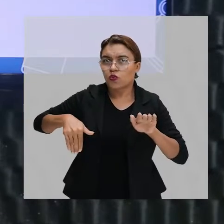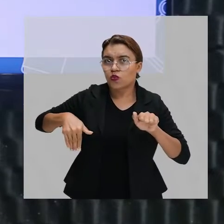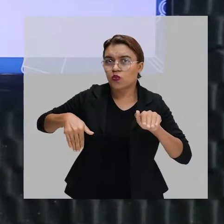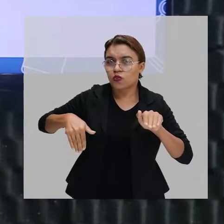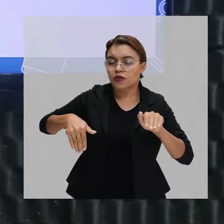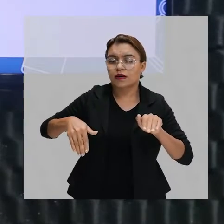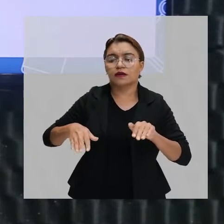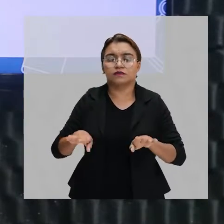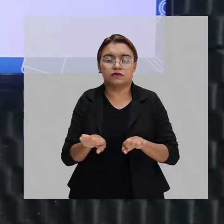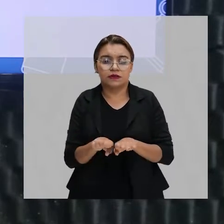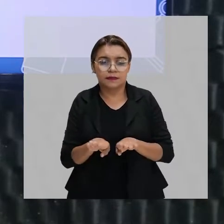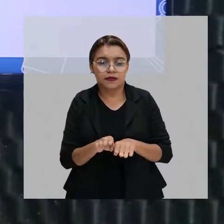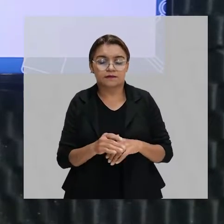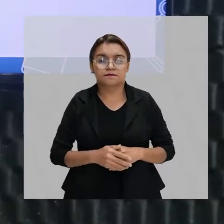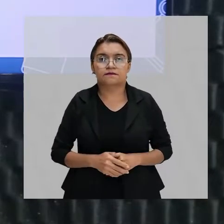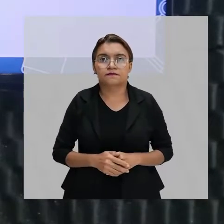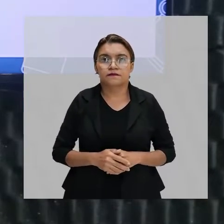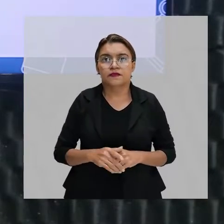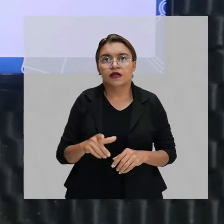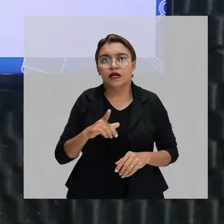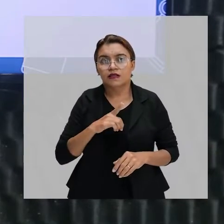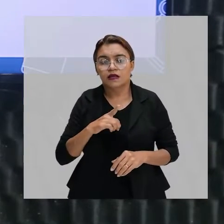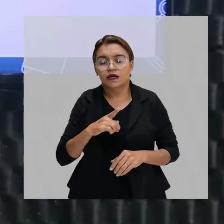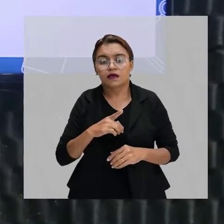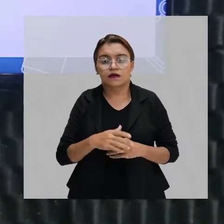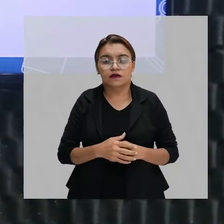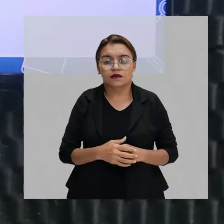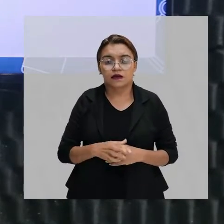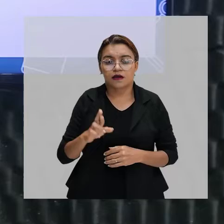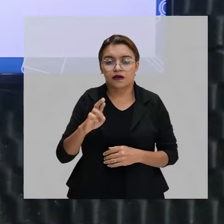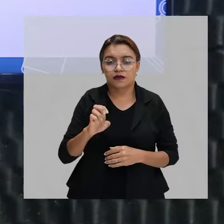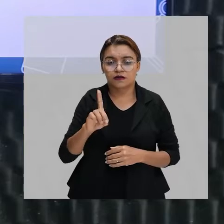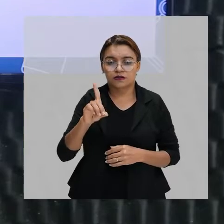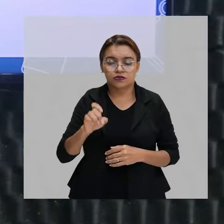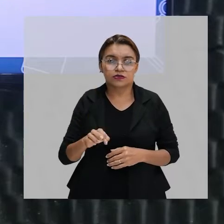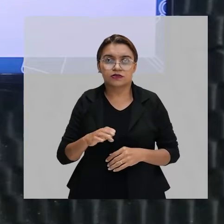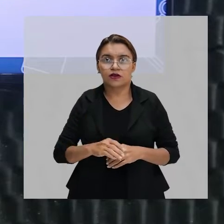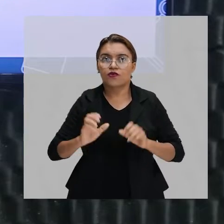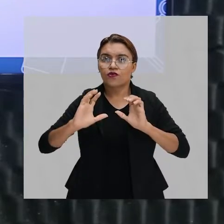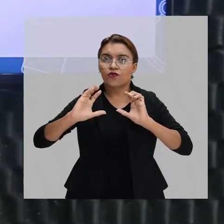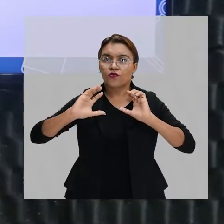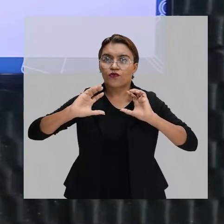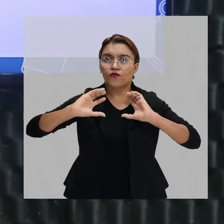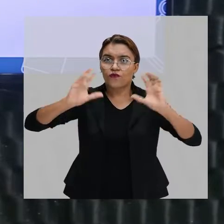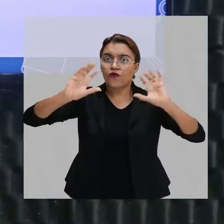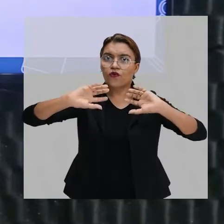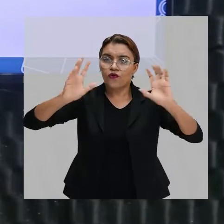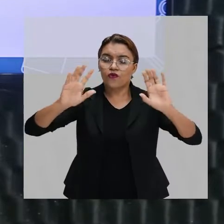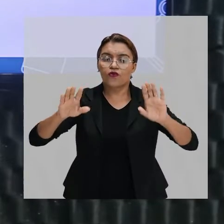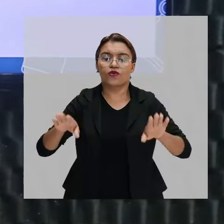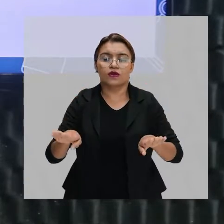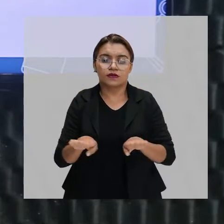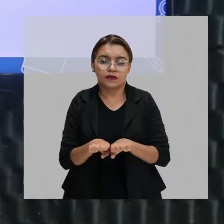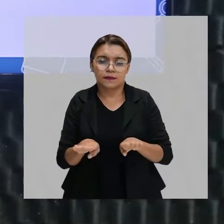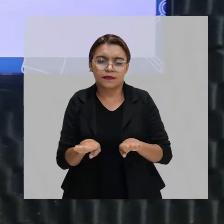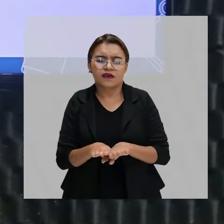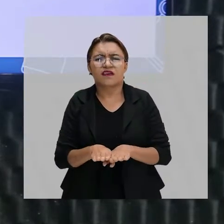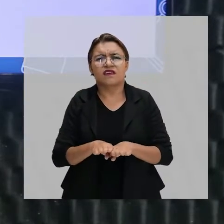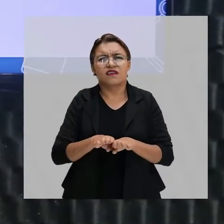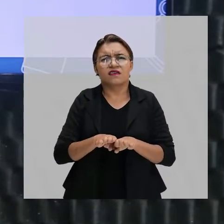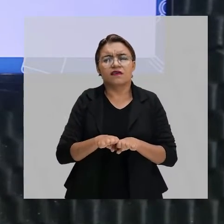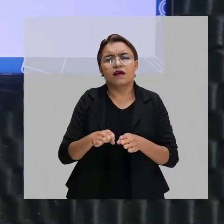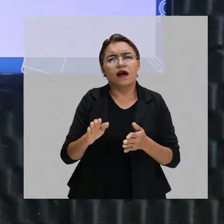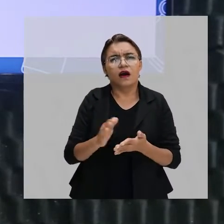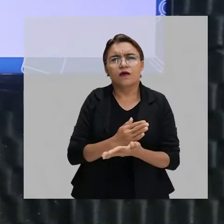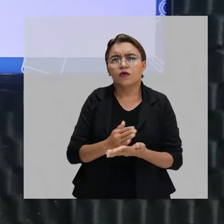de rede o vôlei o Badminton é é o vôlei Badminton quer